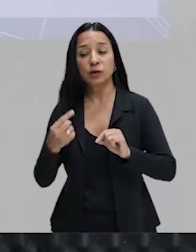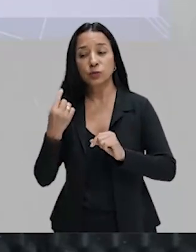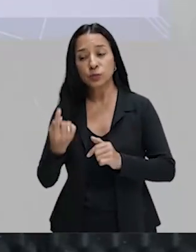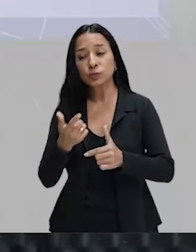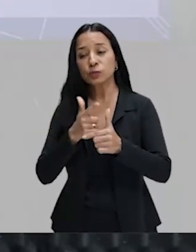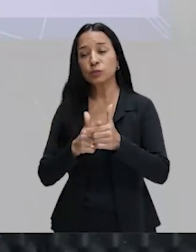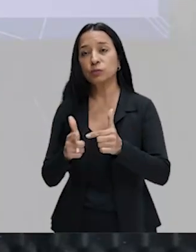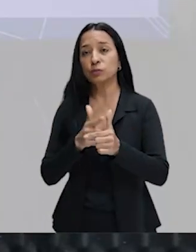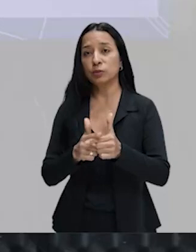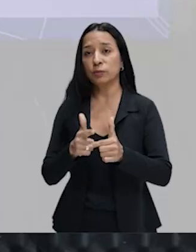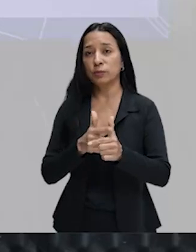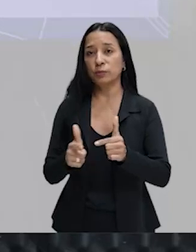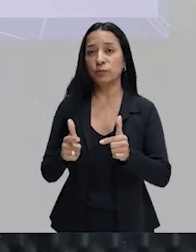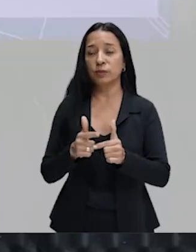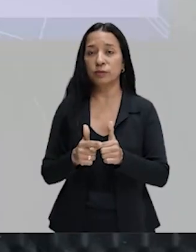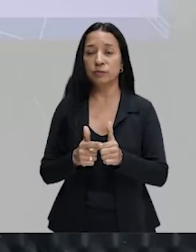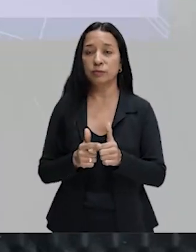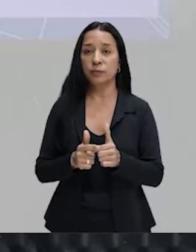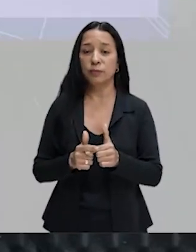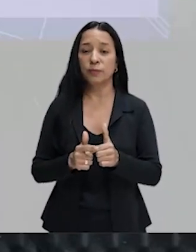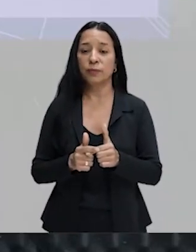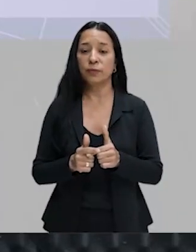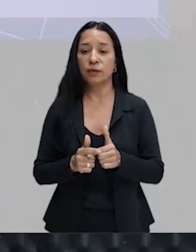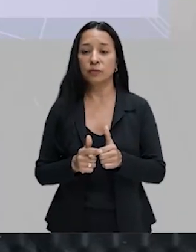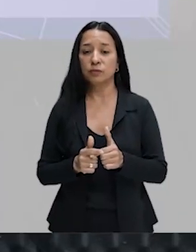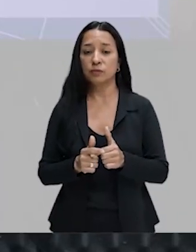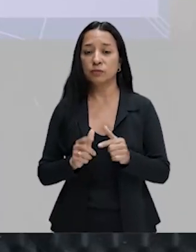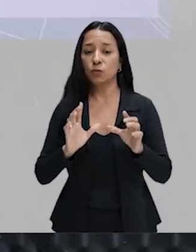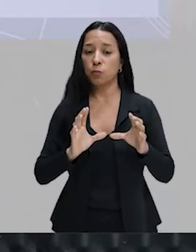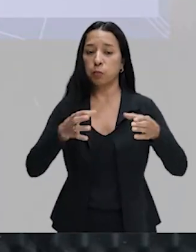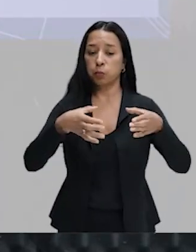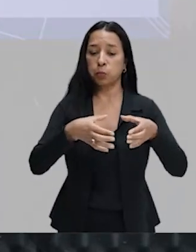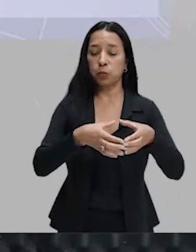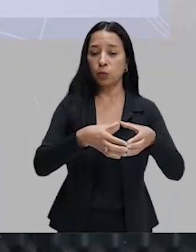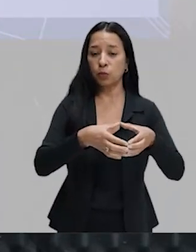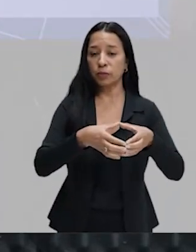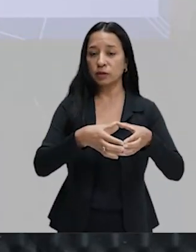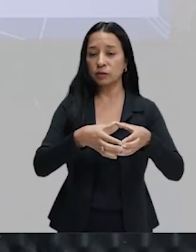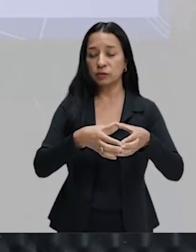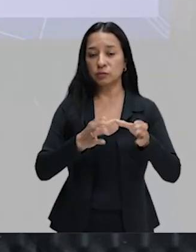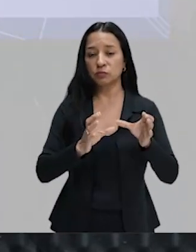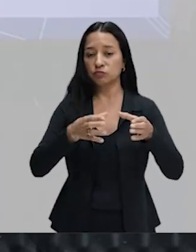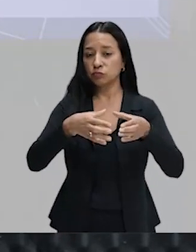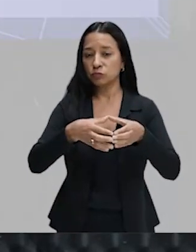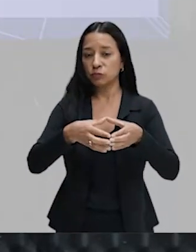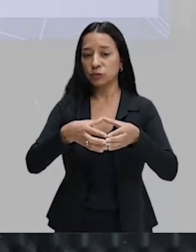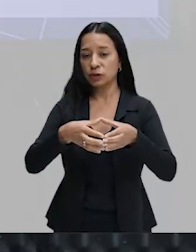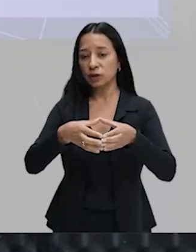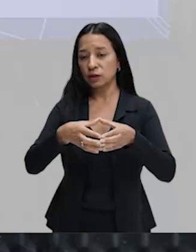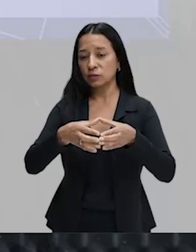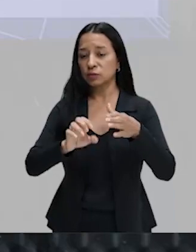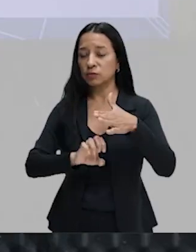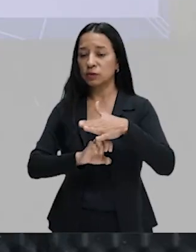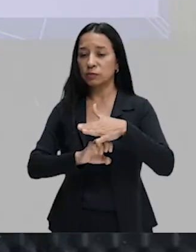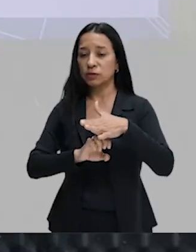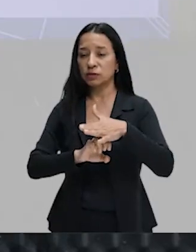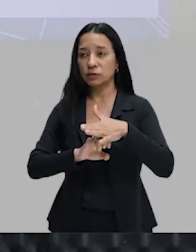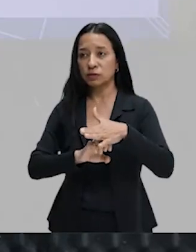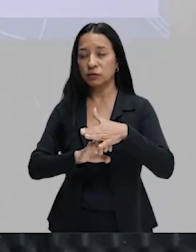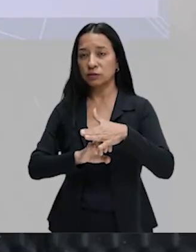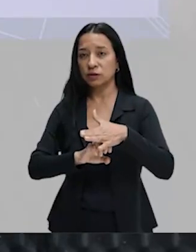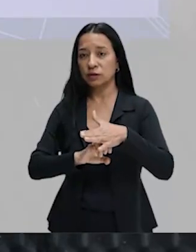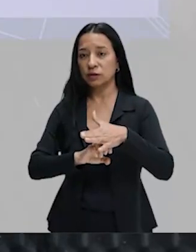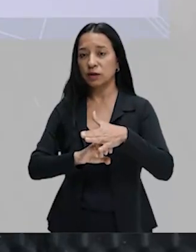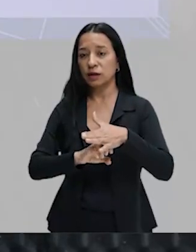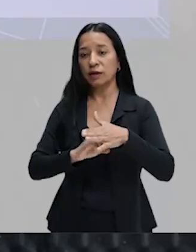das consequências desse conglomerado aí. Aqui é o conglomerado empresarial, eu puxo o